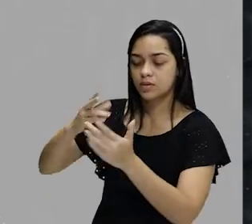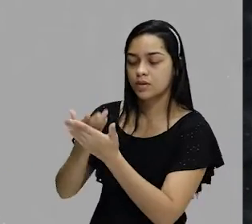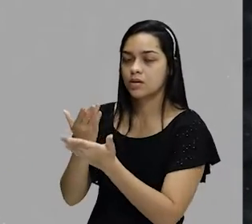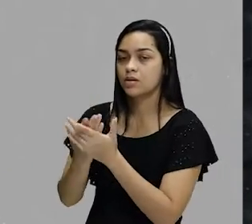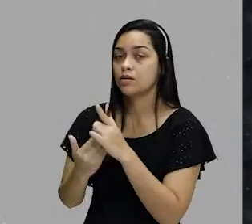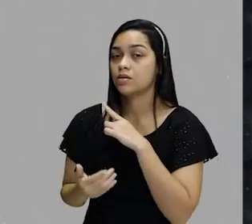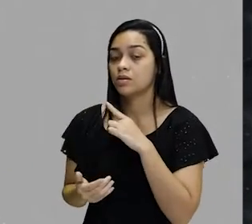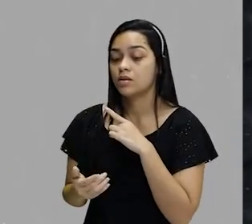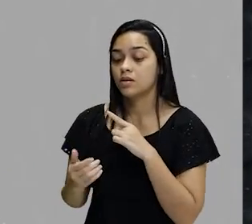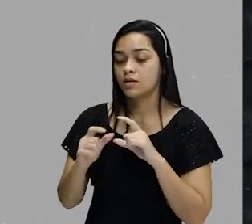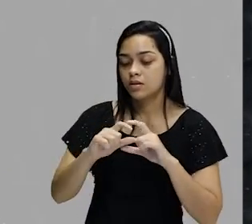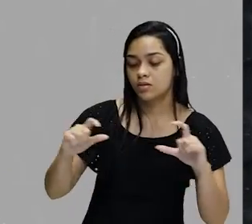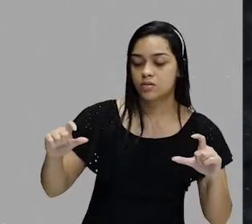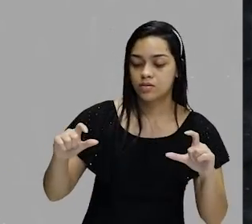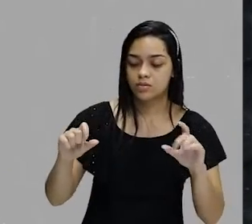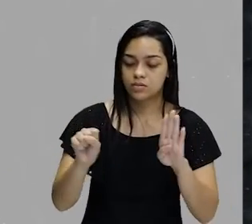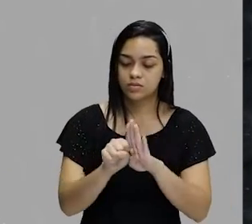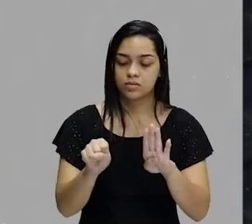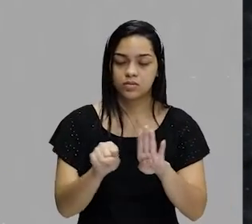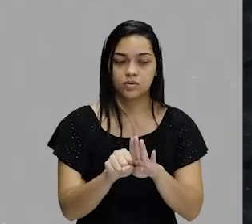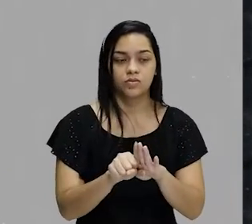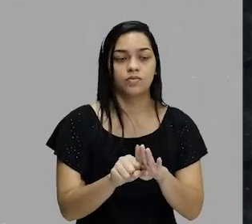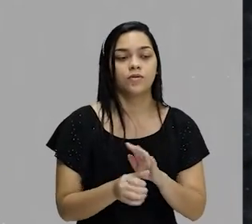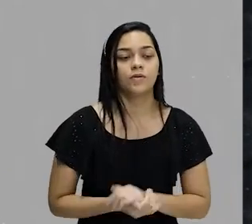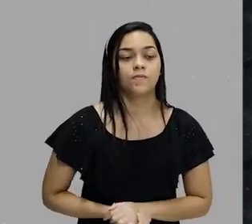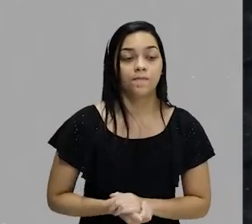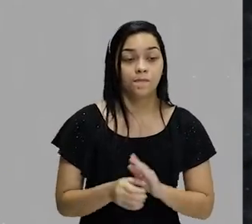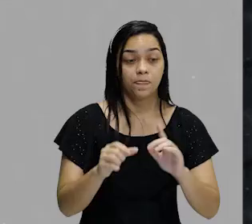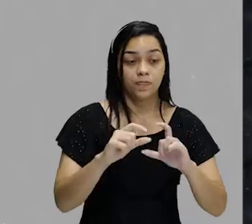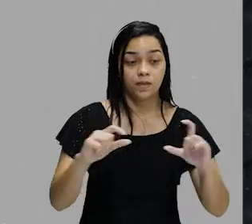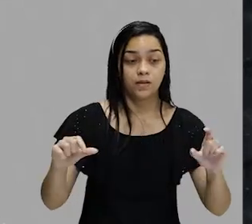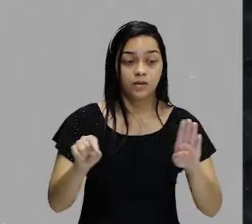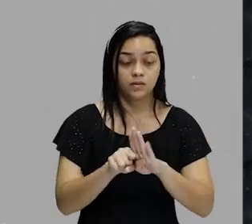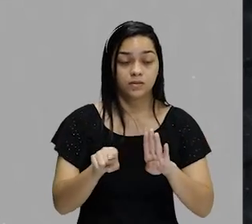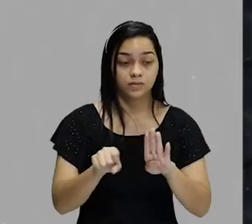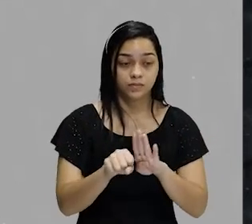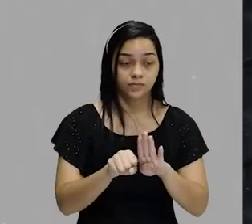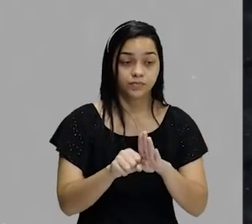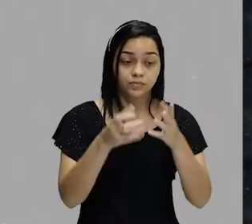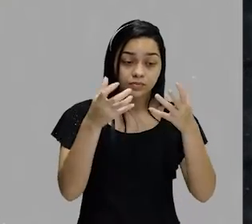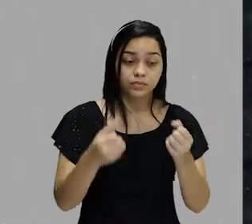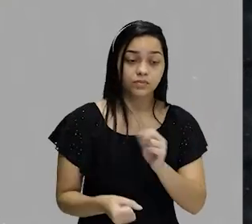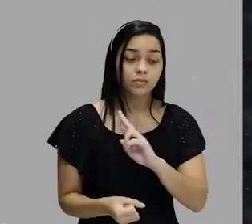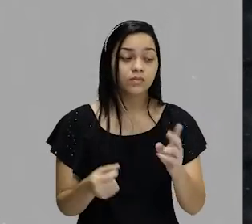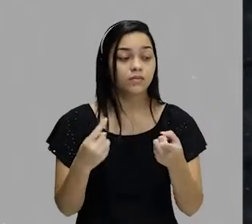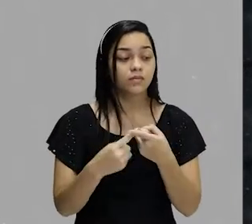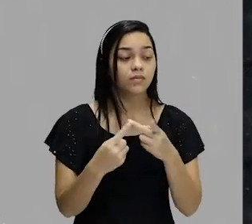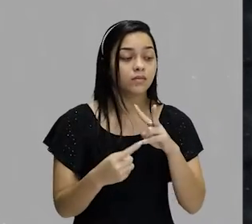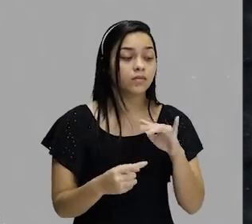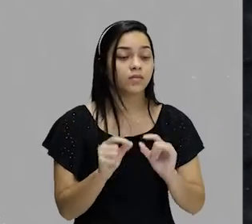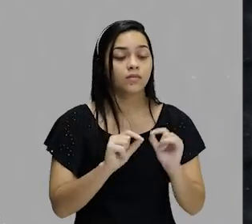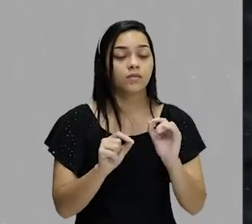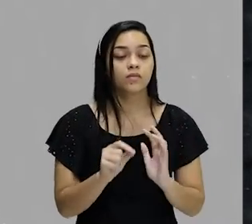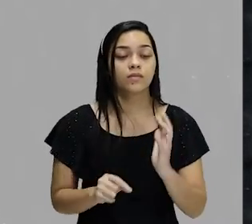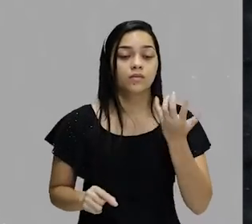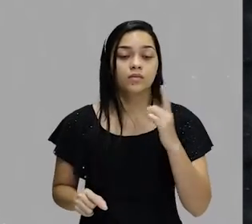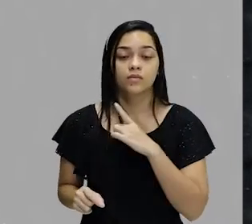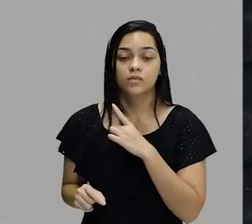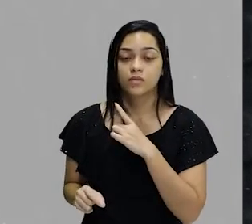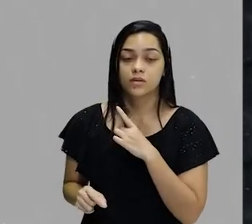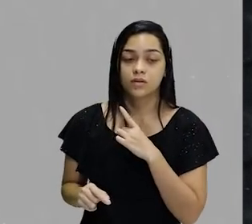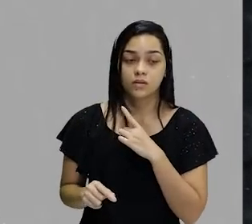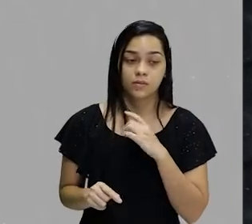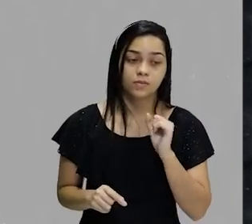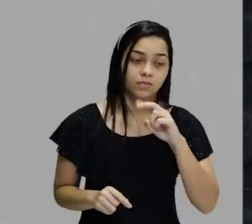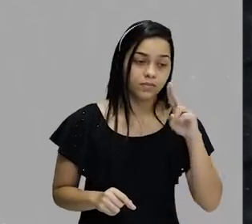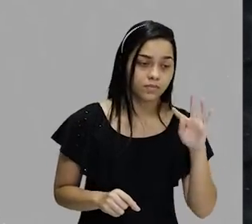das orações substantivas. As orações substantivas recebem esse nome porque elas vão funcionar como sujeito,